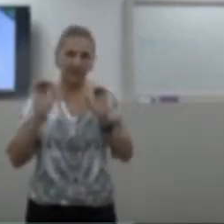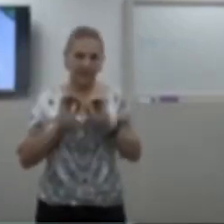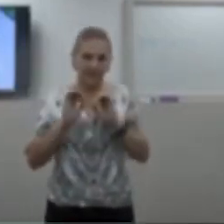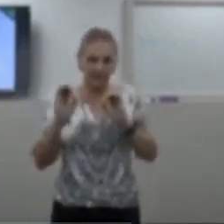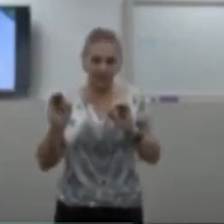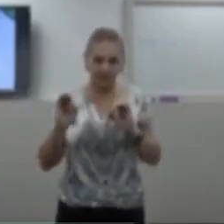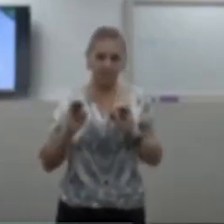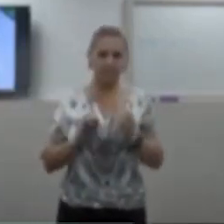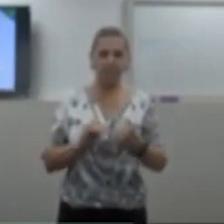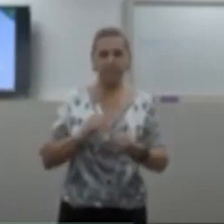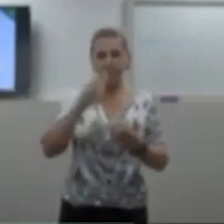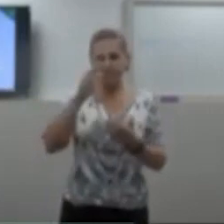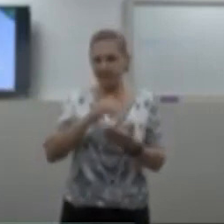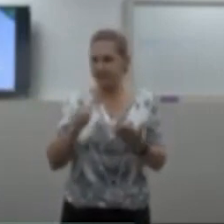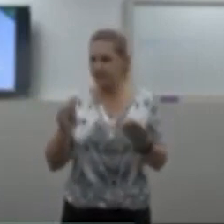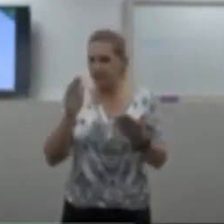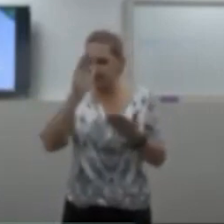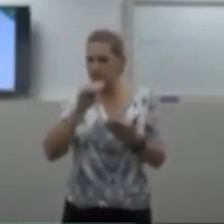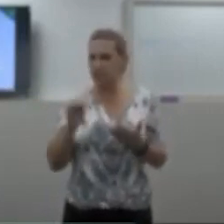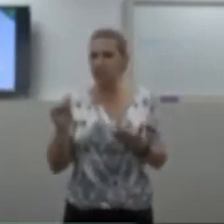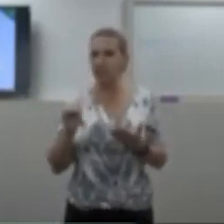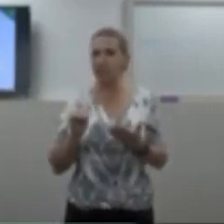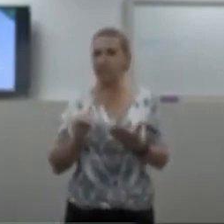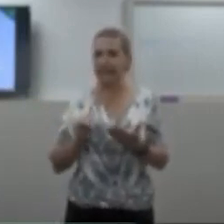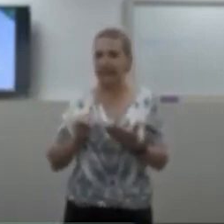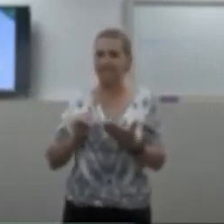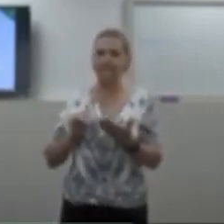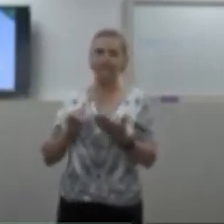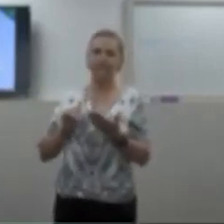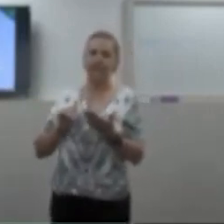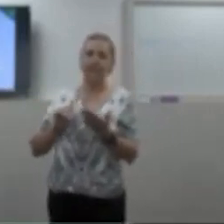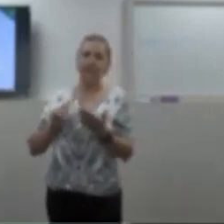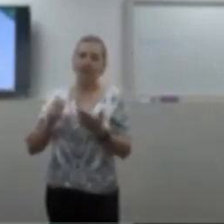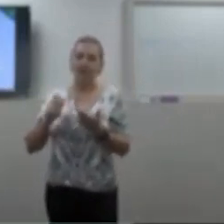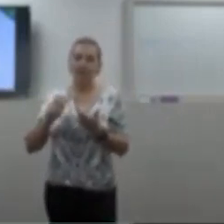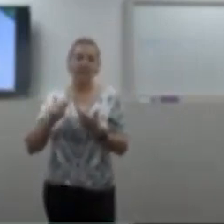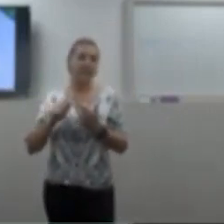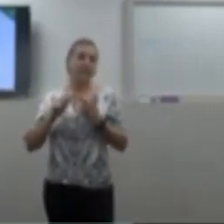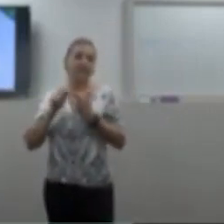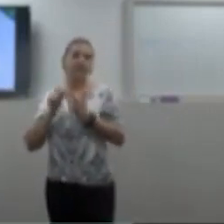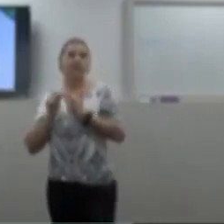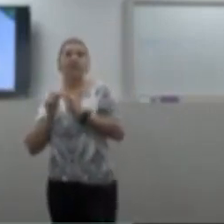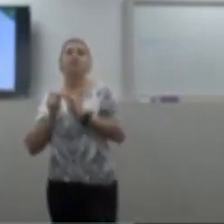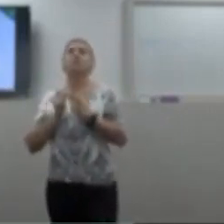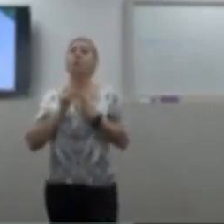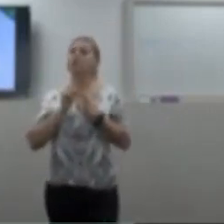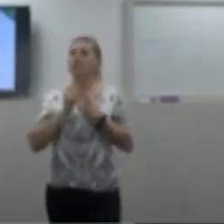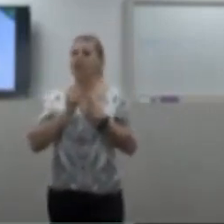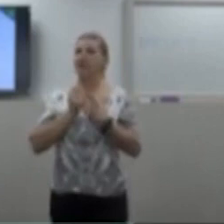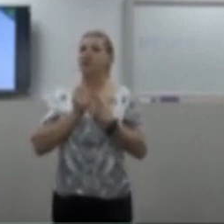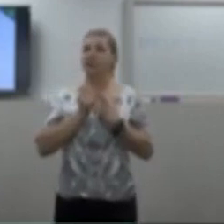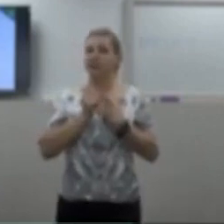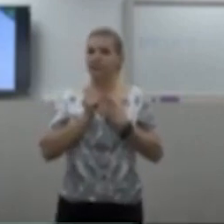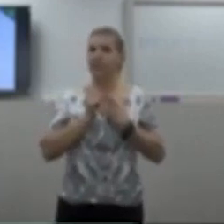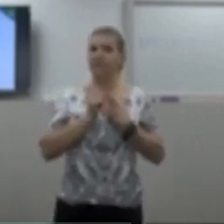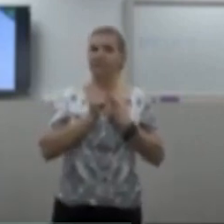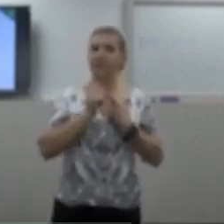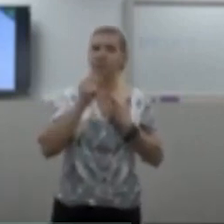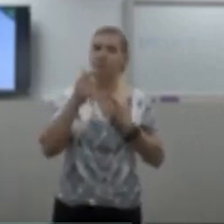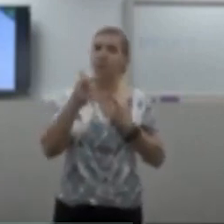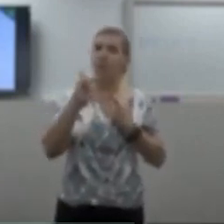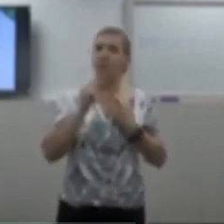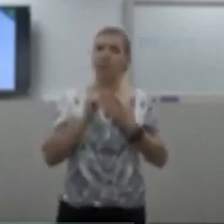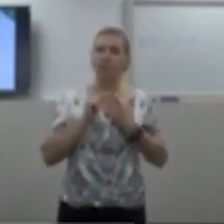isso daí, fração. Fração quer dizer dividido, né? Você aprendeu também os